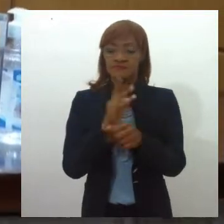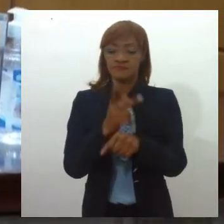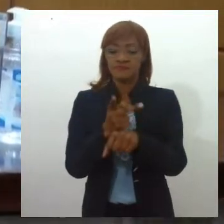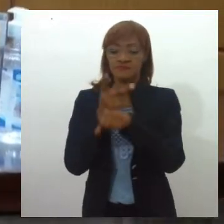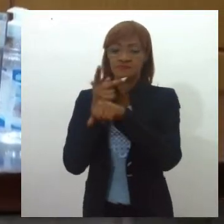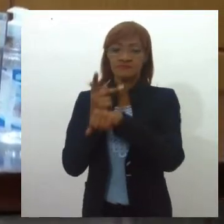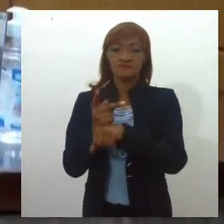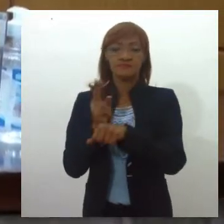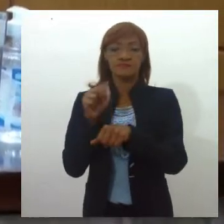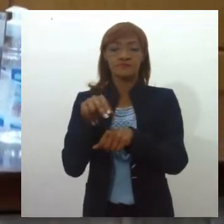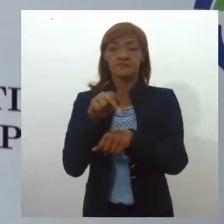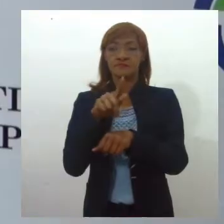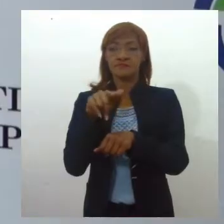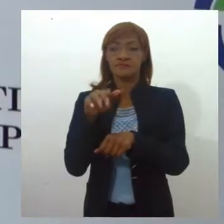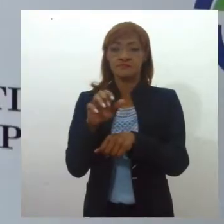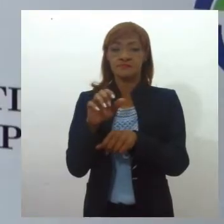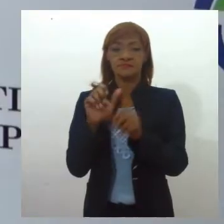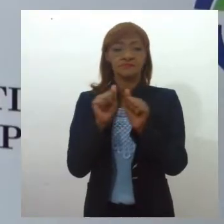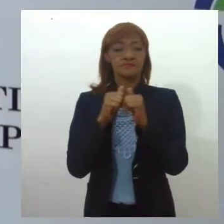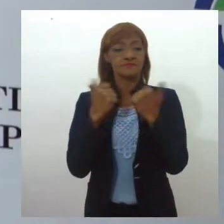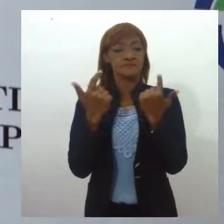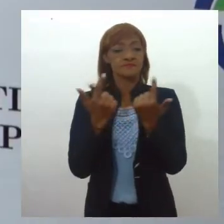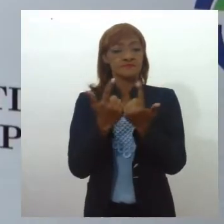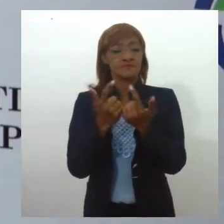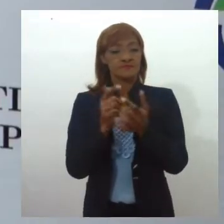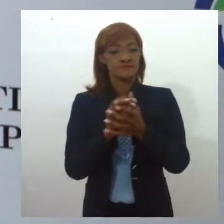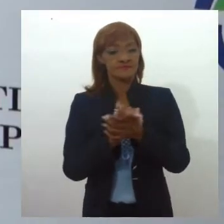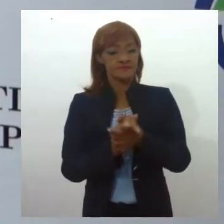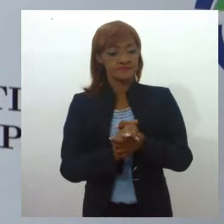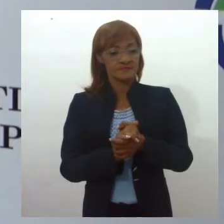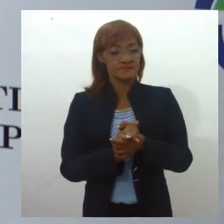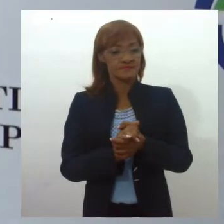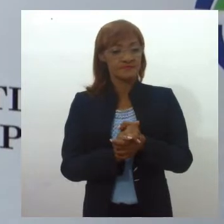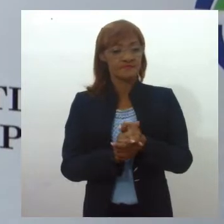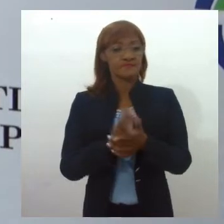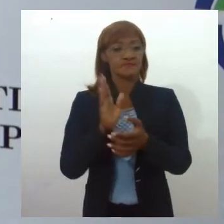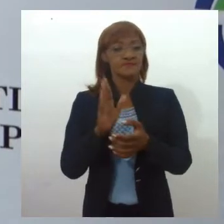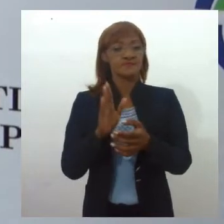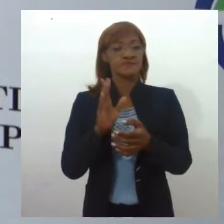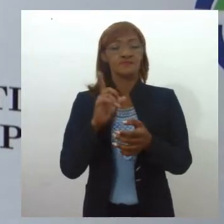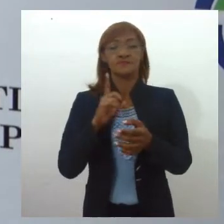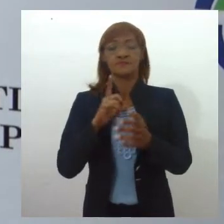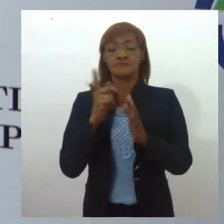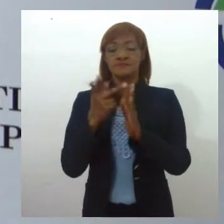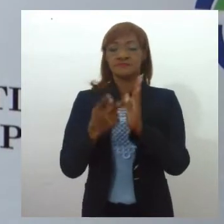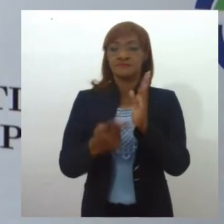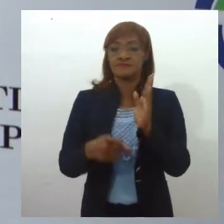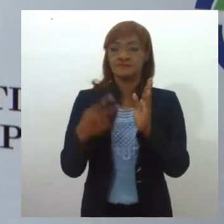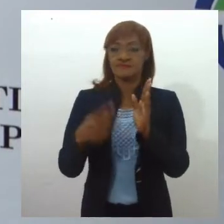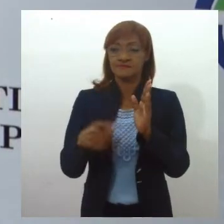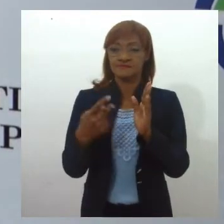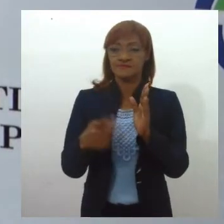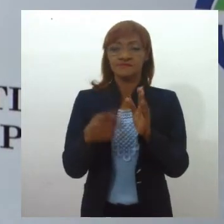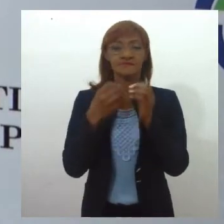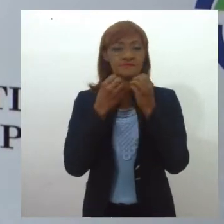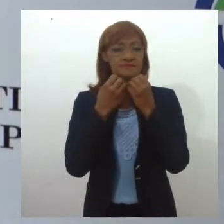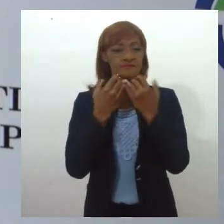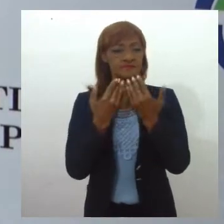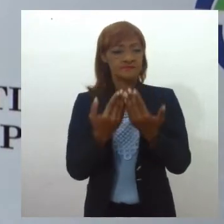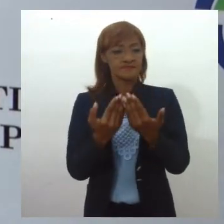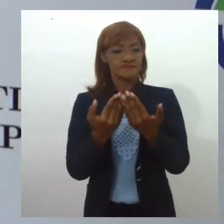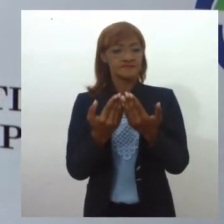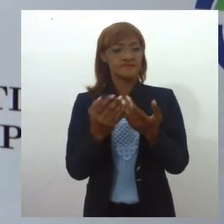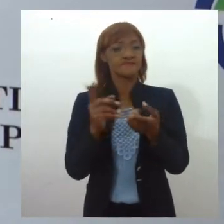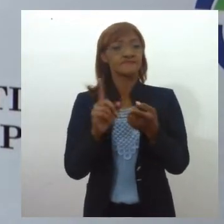e Assembleia Cidadãs. A gente, né, teve a oportunidade, dentro da nossa Assembleia, projetos exitosos, né, dentro do Estado, e